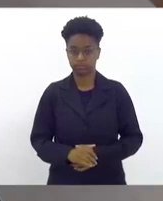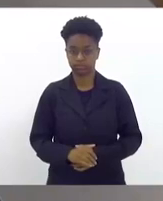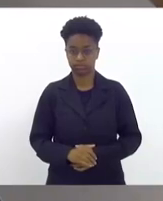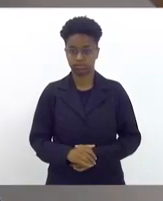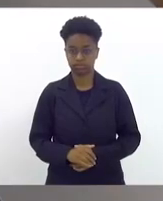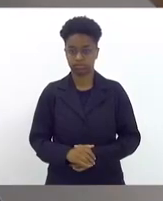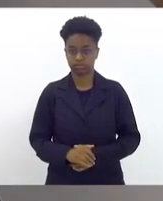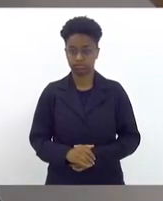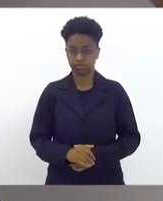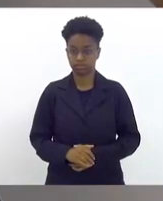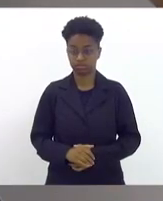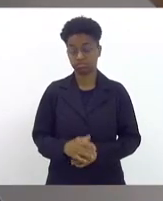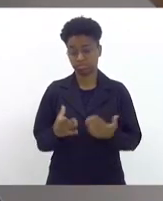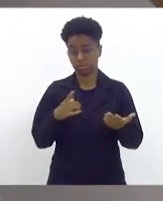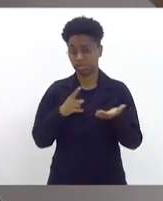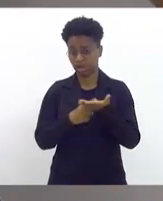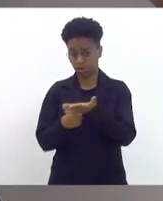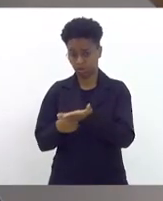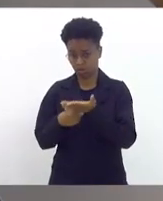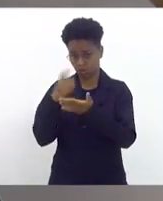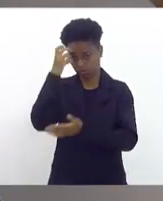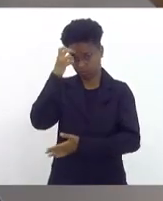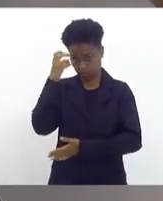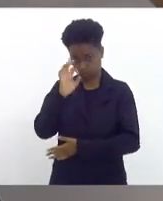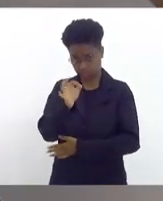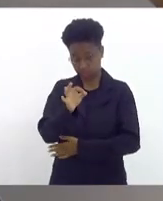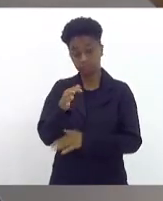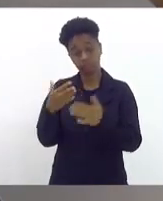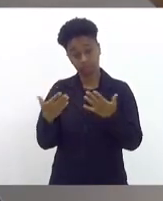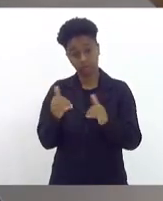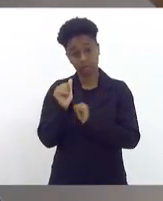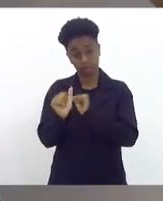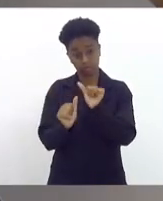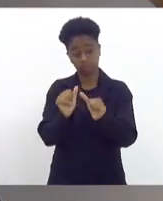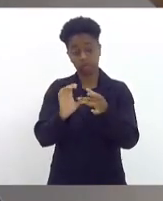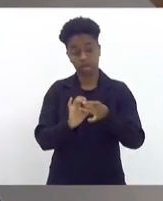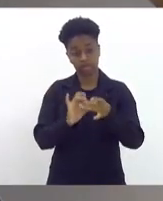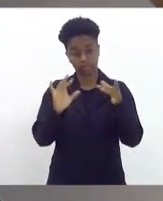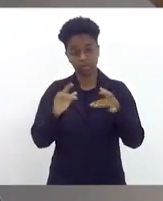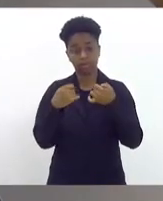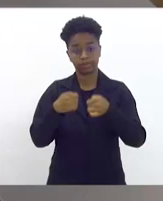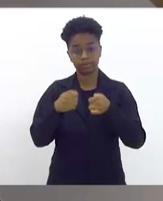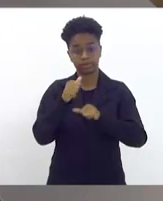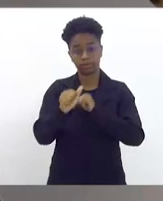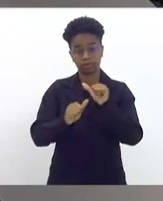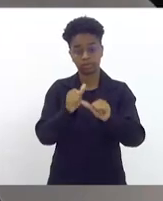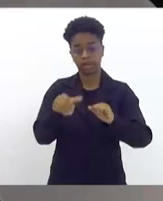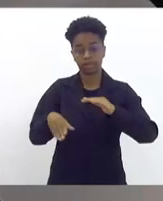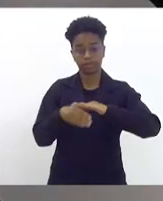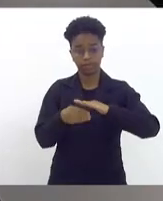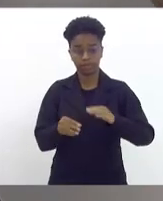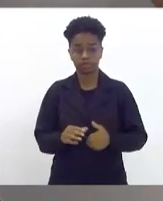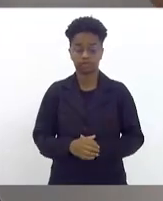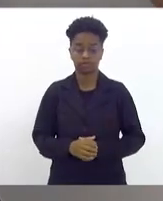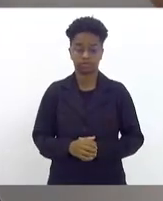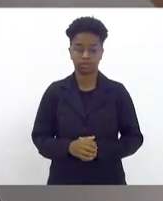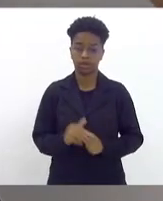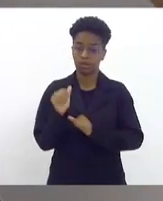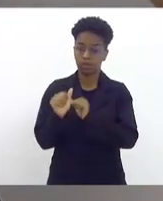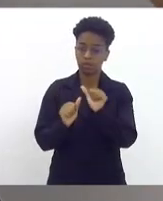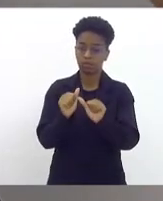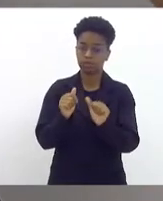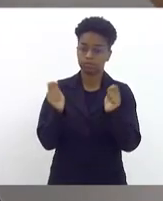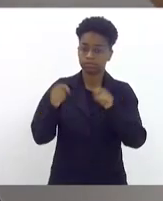já que houve um acordo com a altura Deputado é a transformação autorizativo fazer a mudança nas emendas as mudanças que